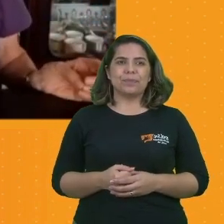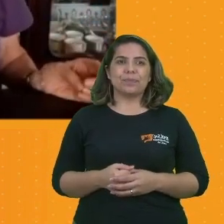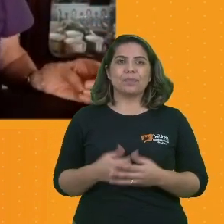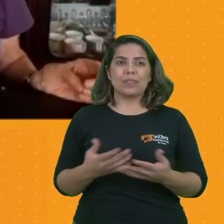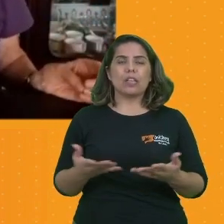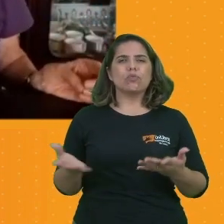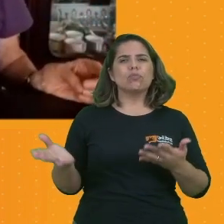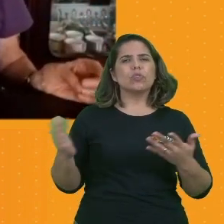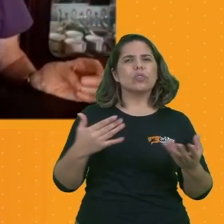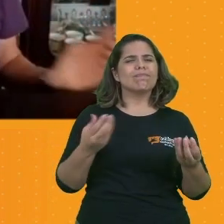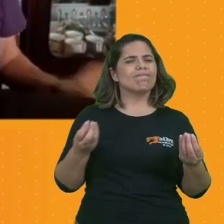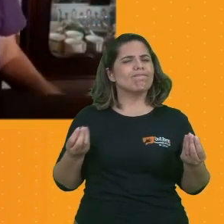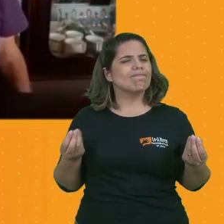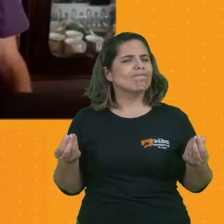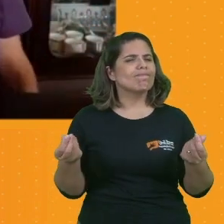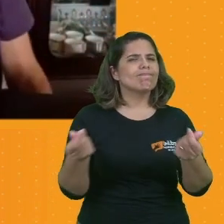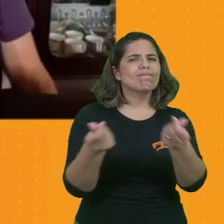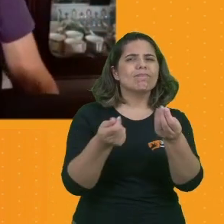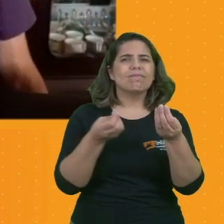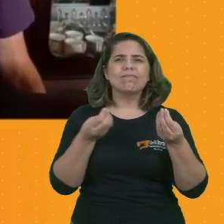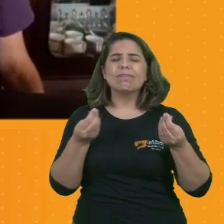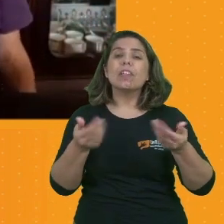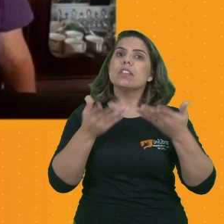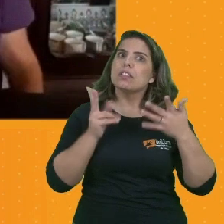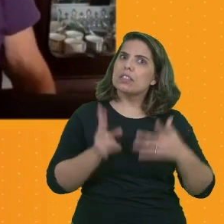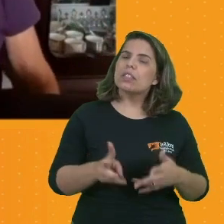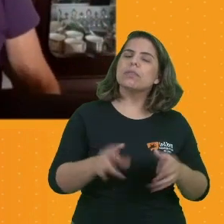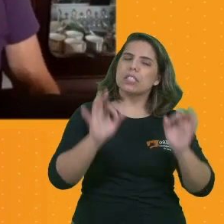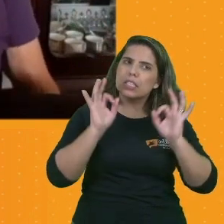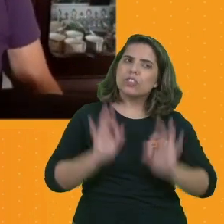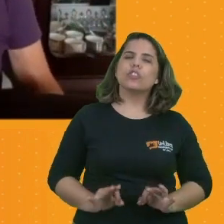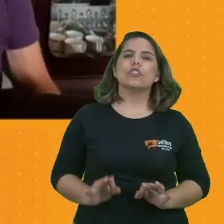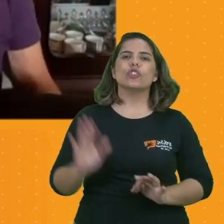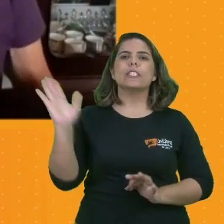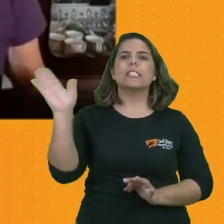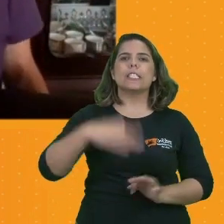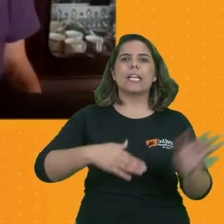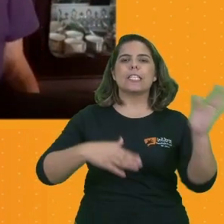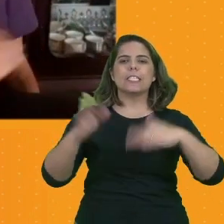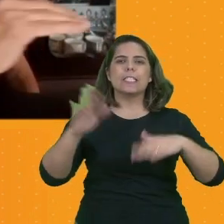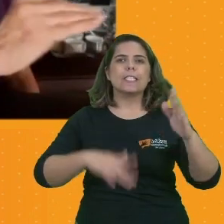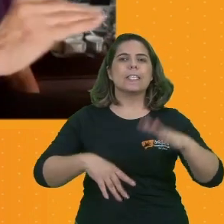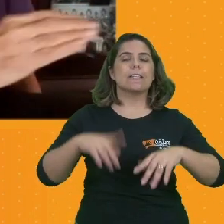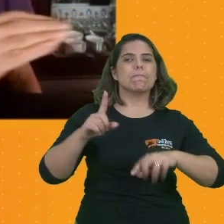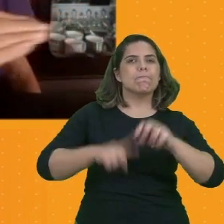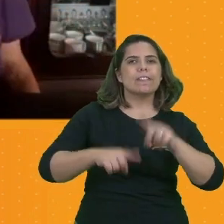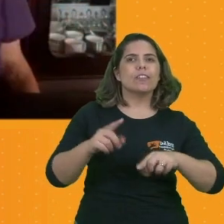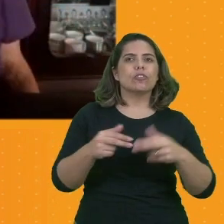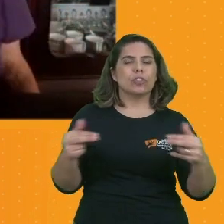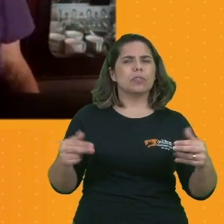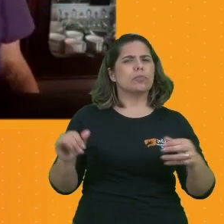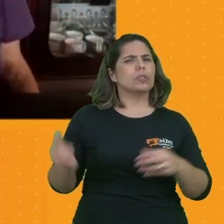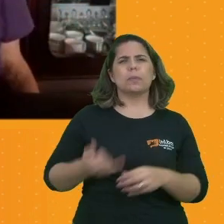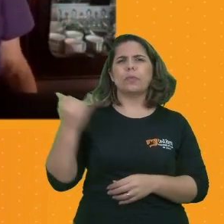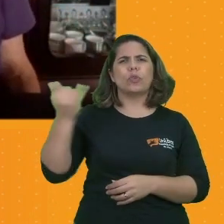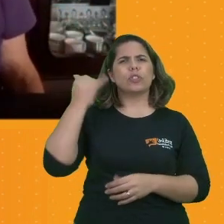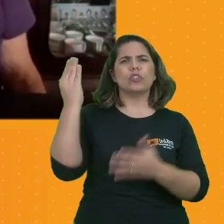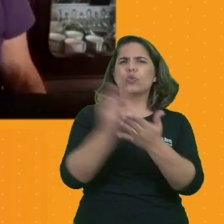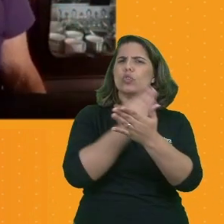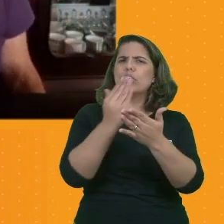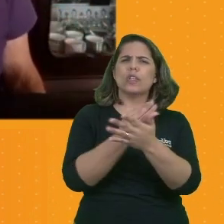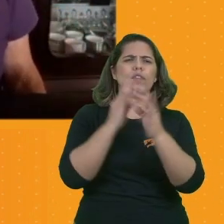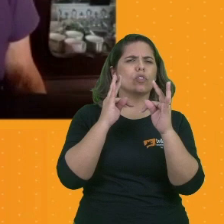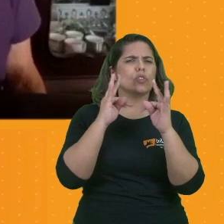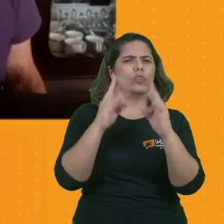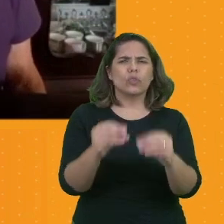o Rigor foi sempre uma coisa que a gente fez questão de projeto é muito importante saber do livro de Deus